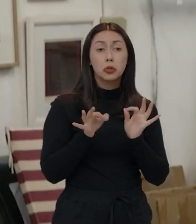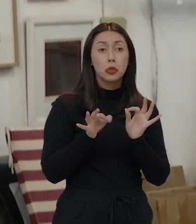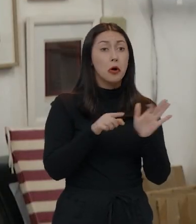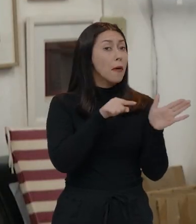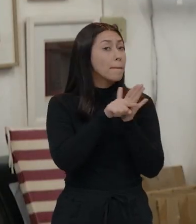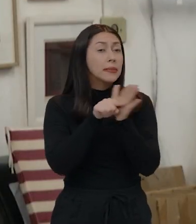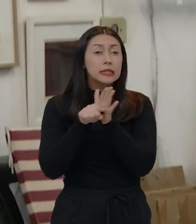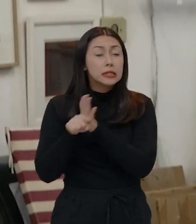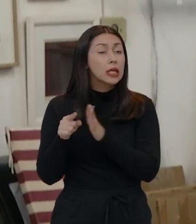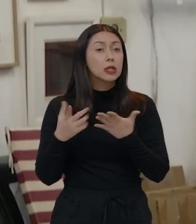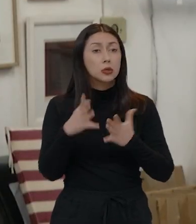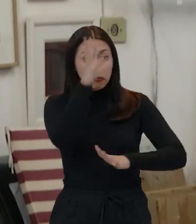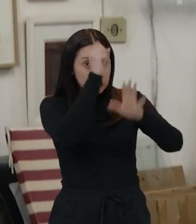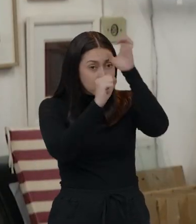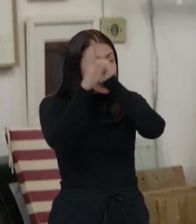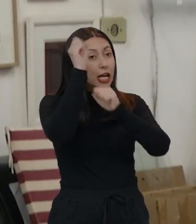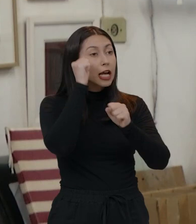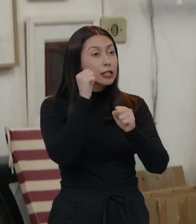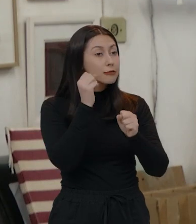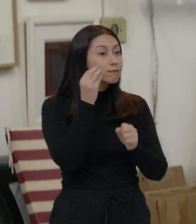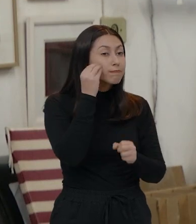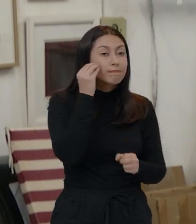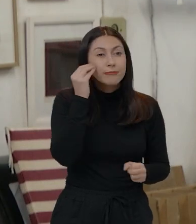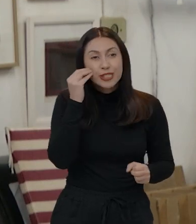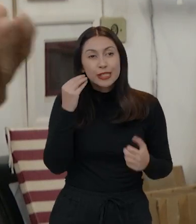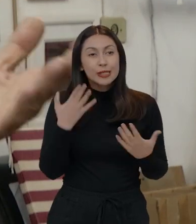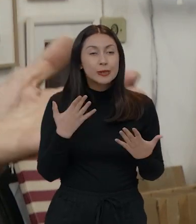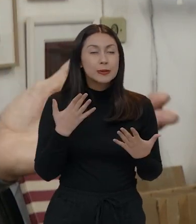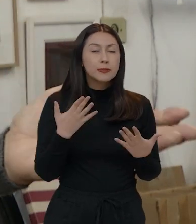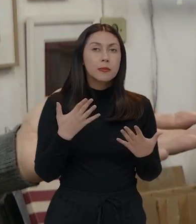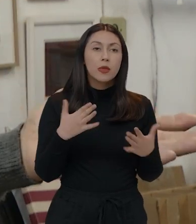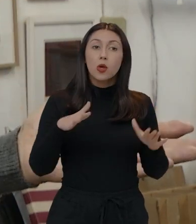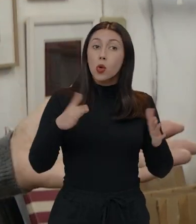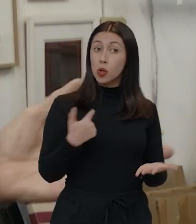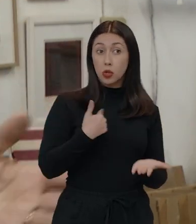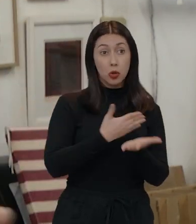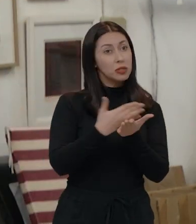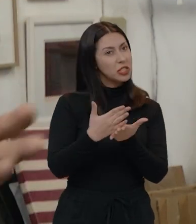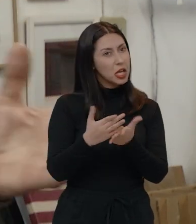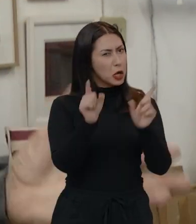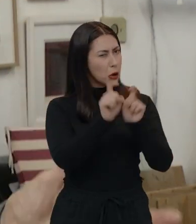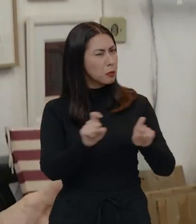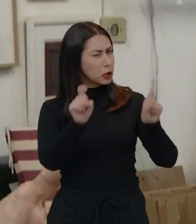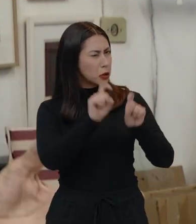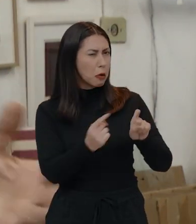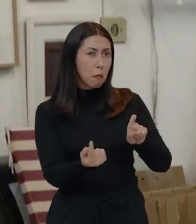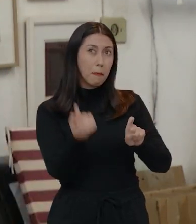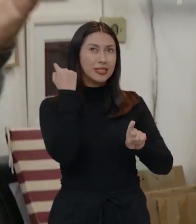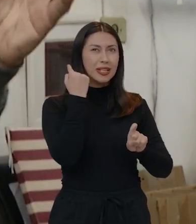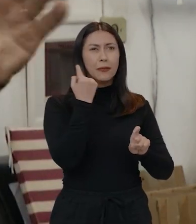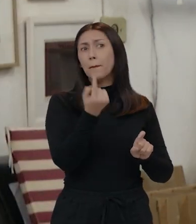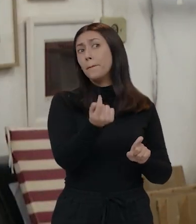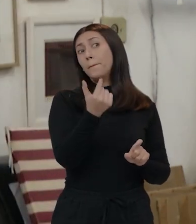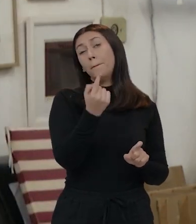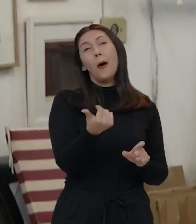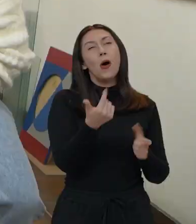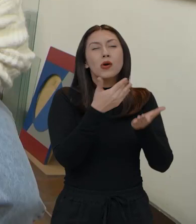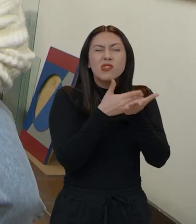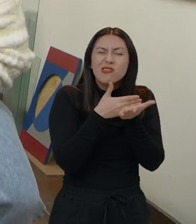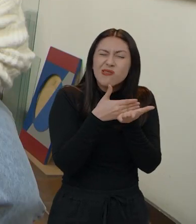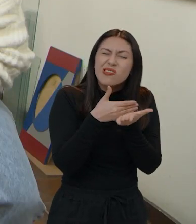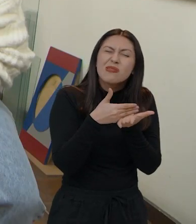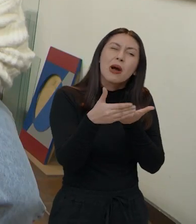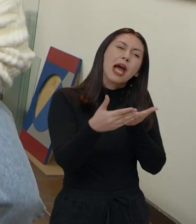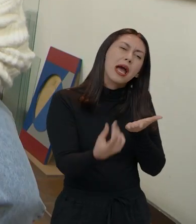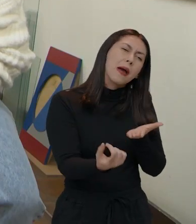coisas, vai pesquisando, vendo. Né? E quando comecei não tinha computação gráfica, não, tinha, mas assim, estava